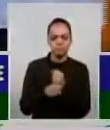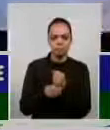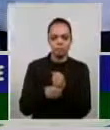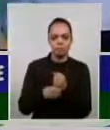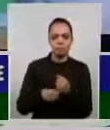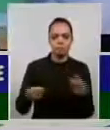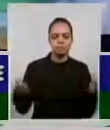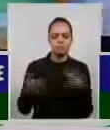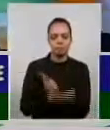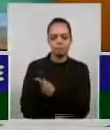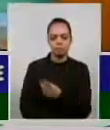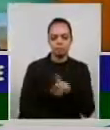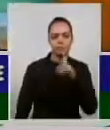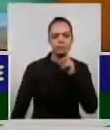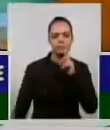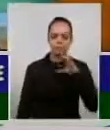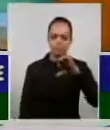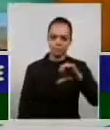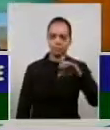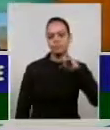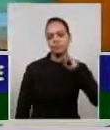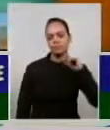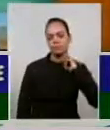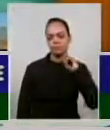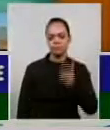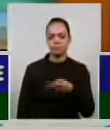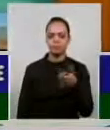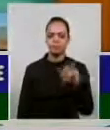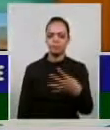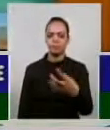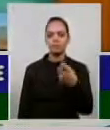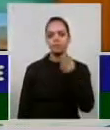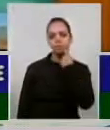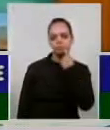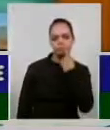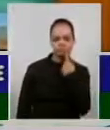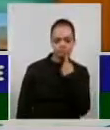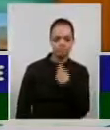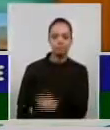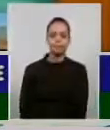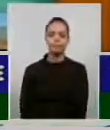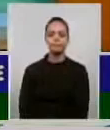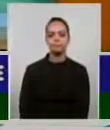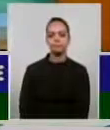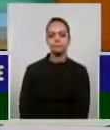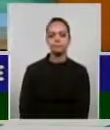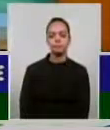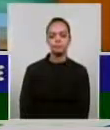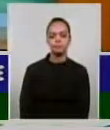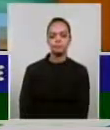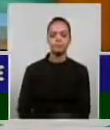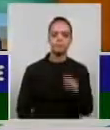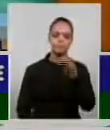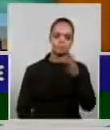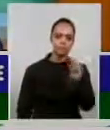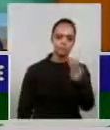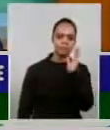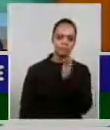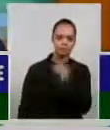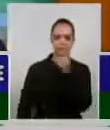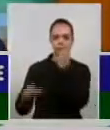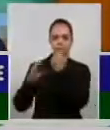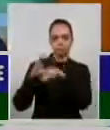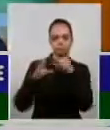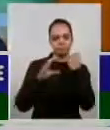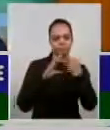ordinária, realizada em 9 de maio de 2014, nesta sexta-feira. A ata foi enviada aos